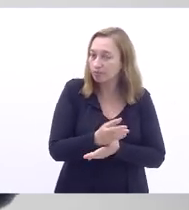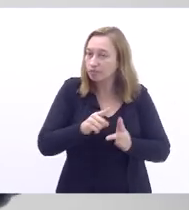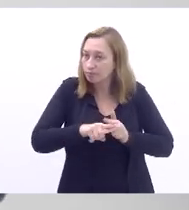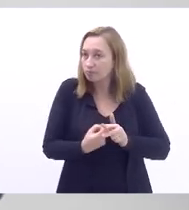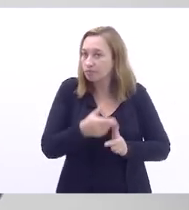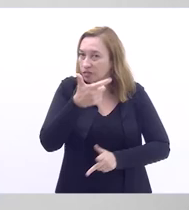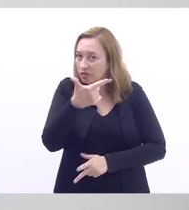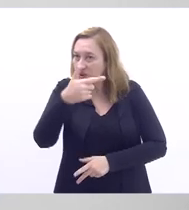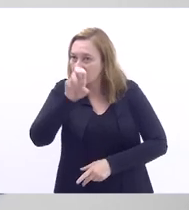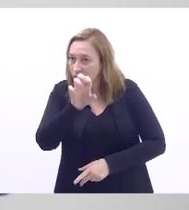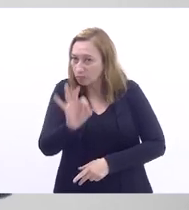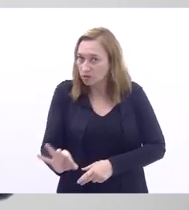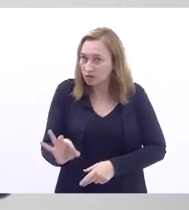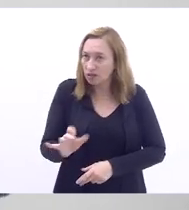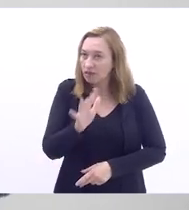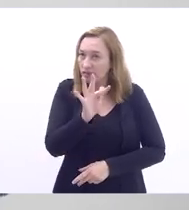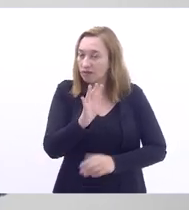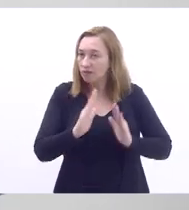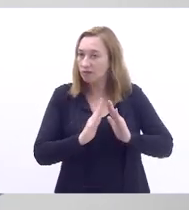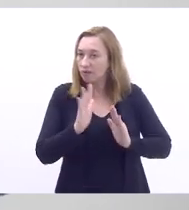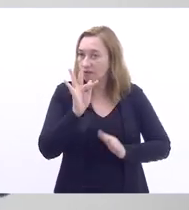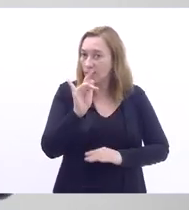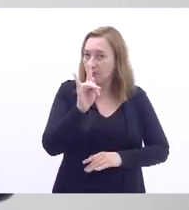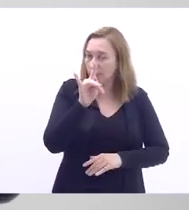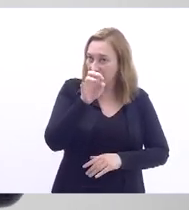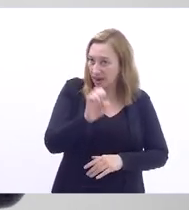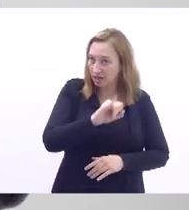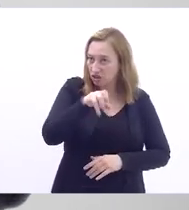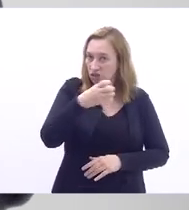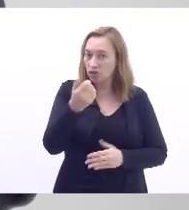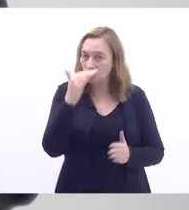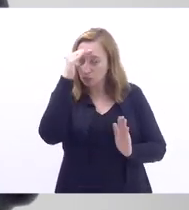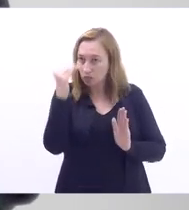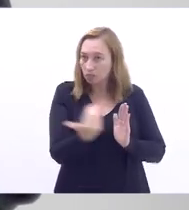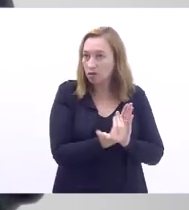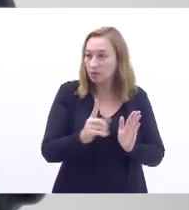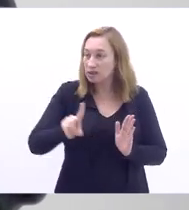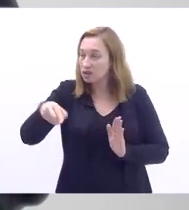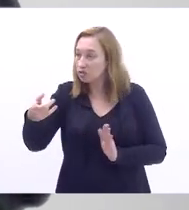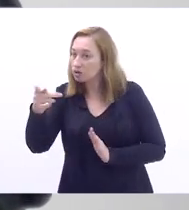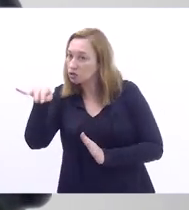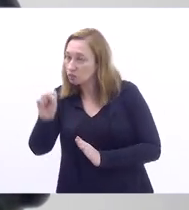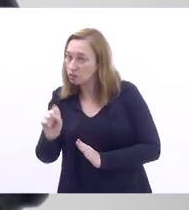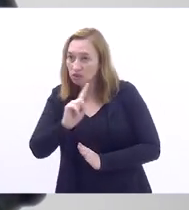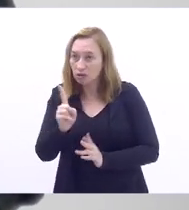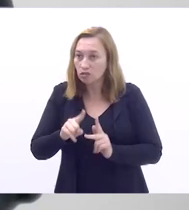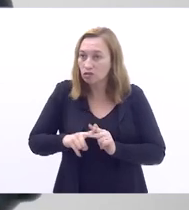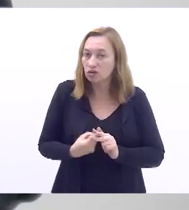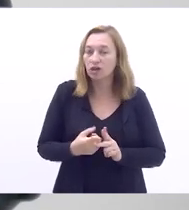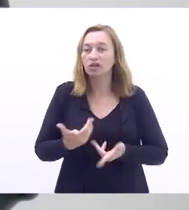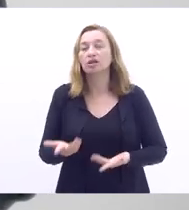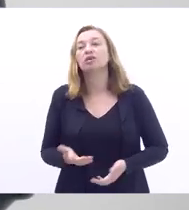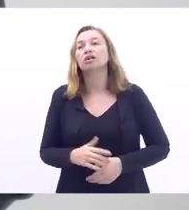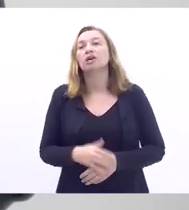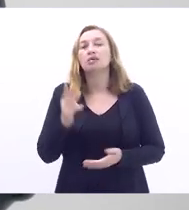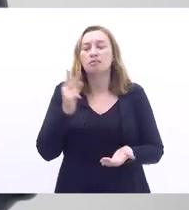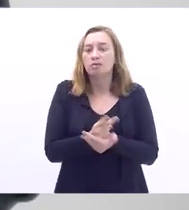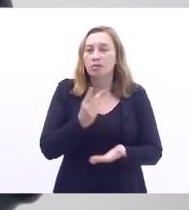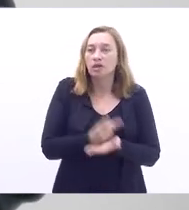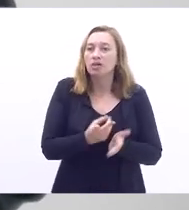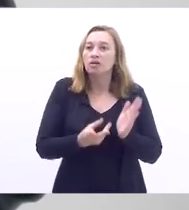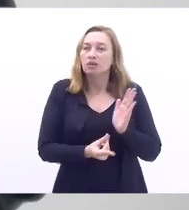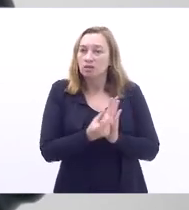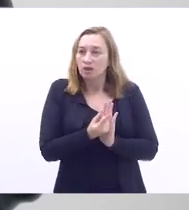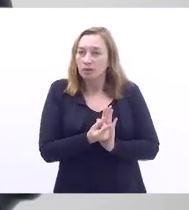reajuste 25% a faperj cumpriu mas todas as demais bolsas não foram registrados só dá para pernas mesmo no